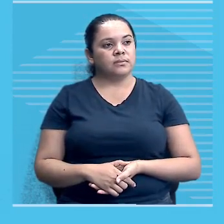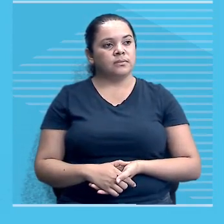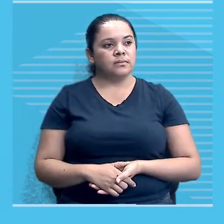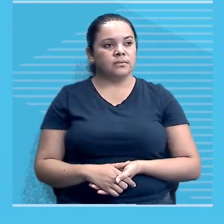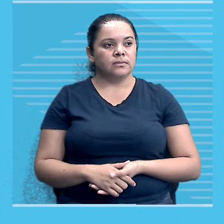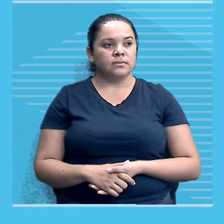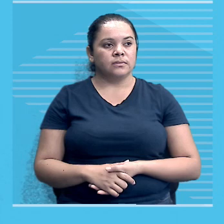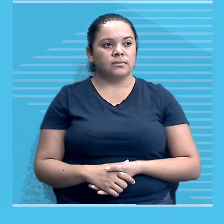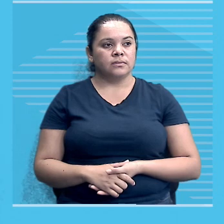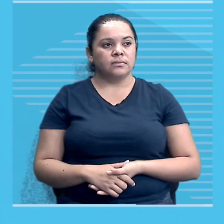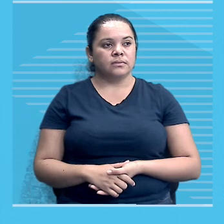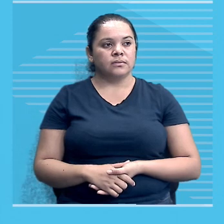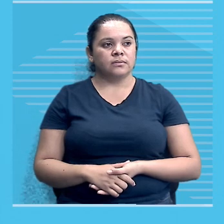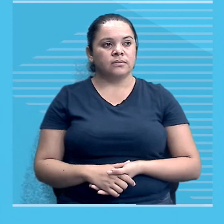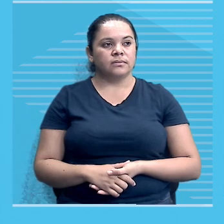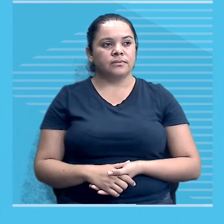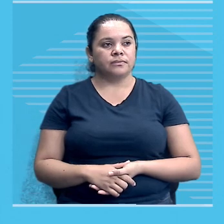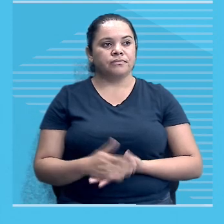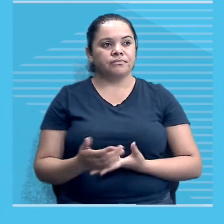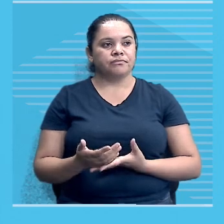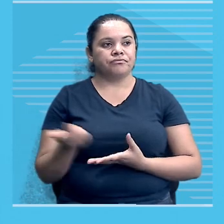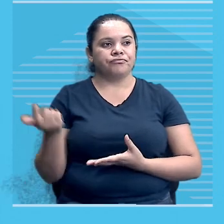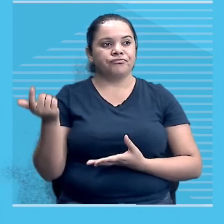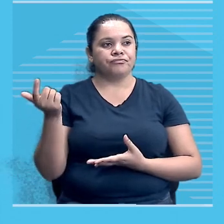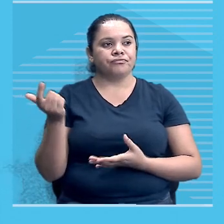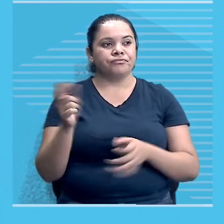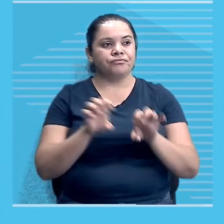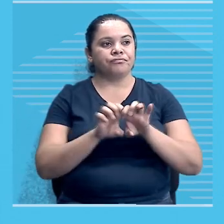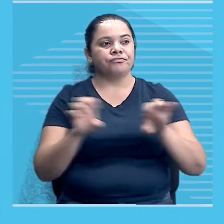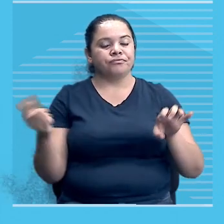a minha equação é essa né ó ó